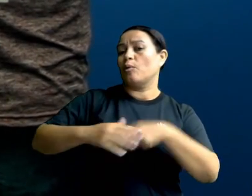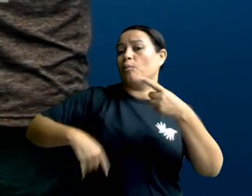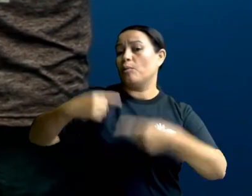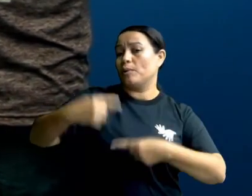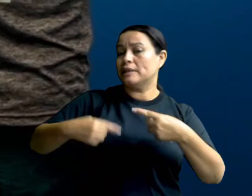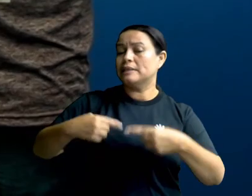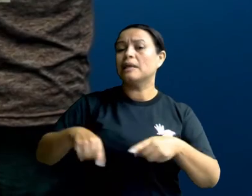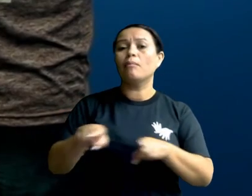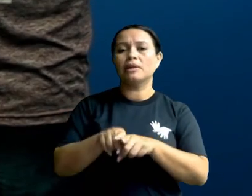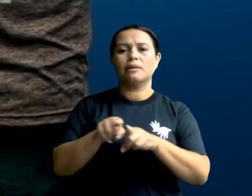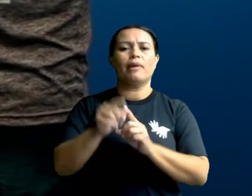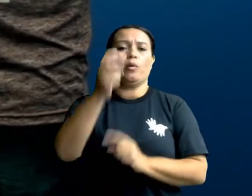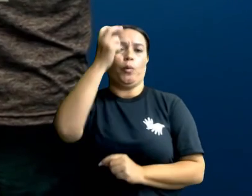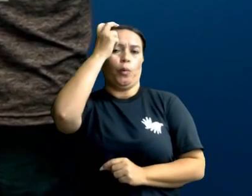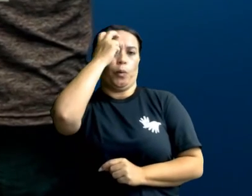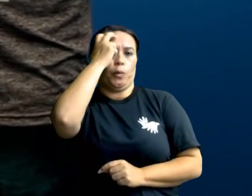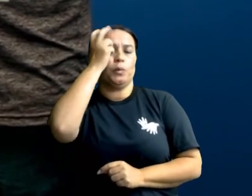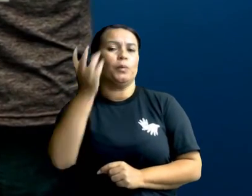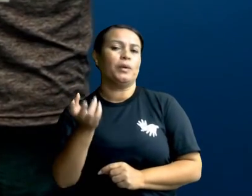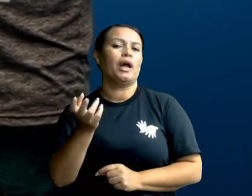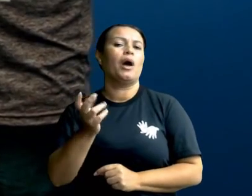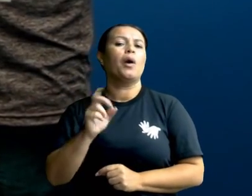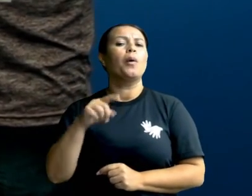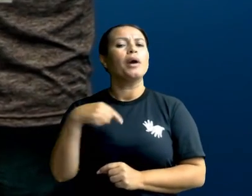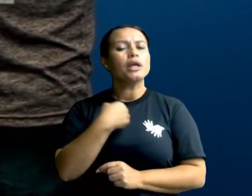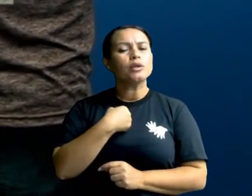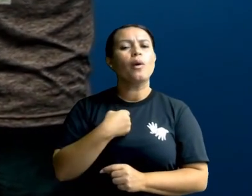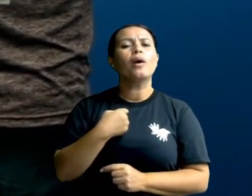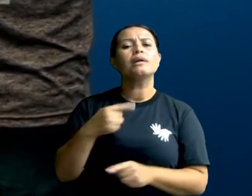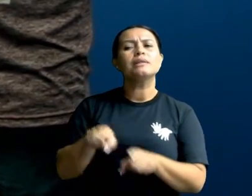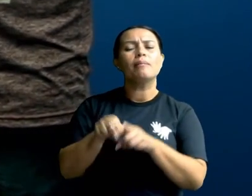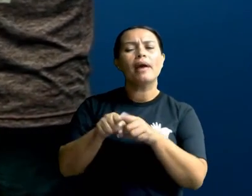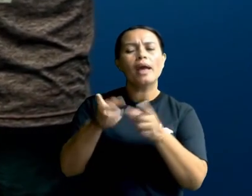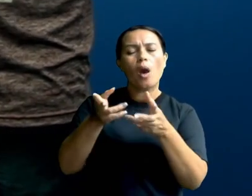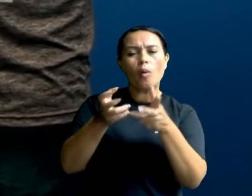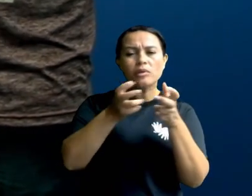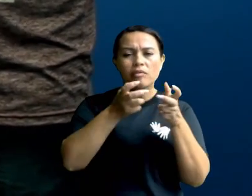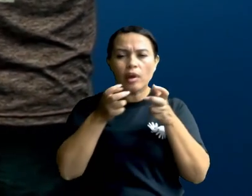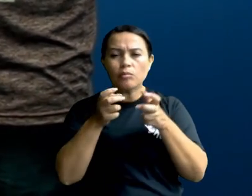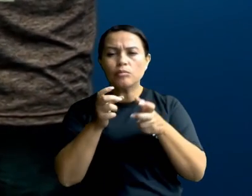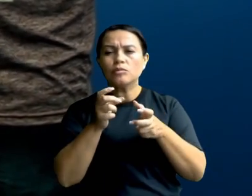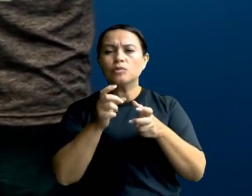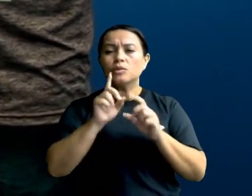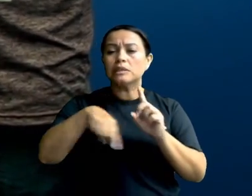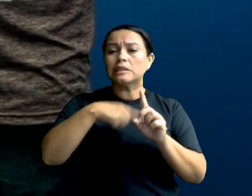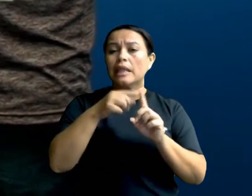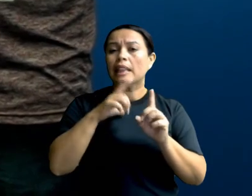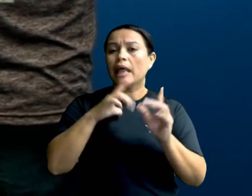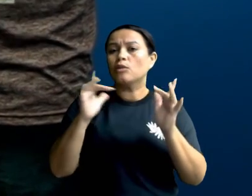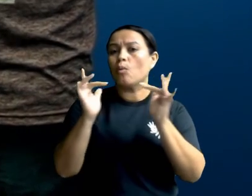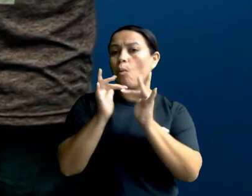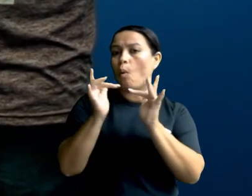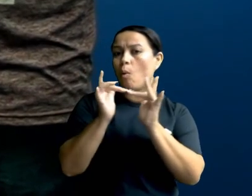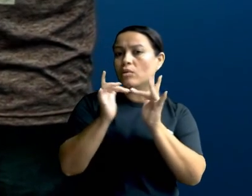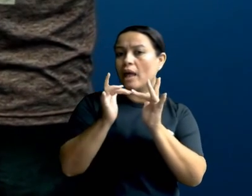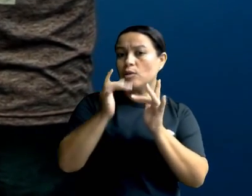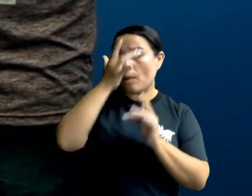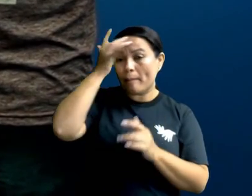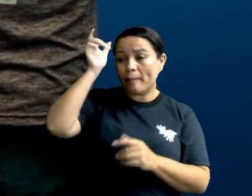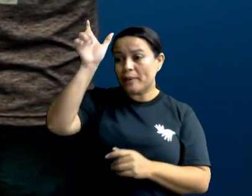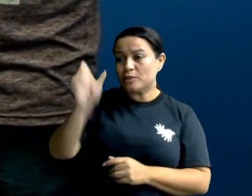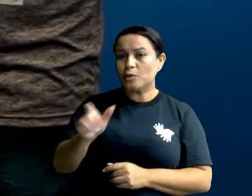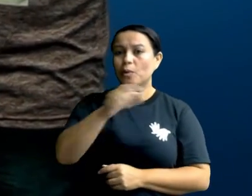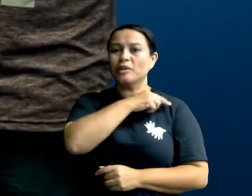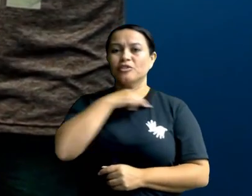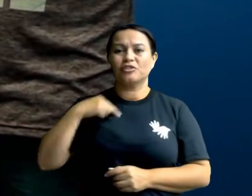política, né, mas a questão cultural de a gente absorver um pouco mais, né, através desse contato com o imigrante